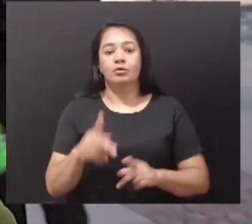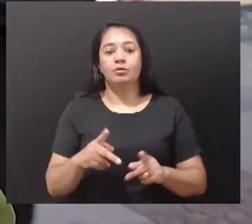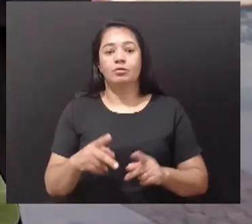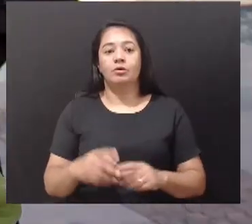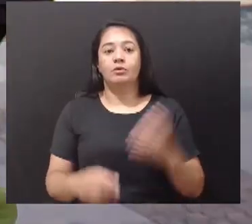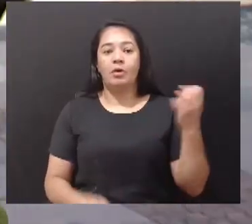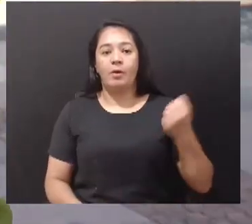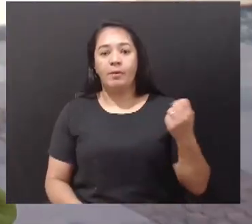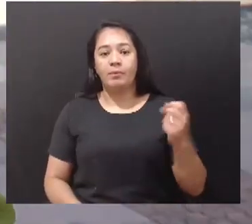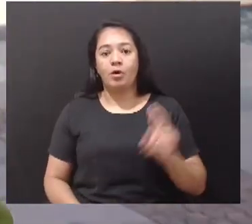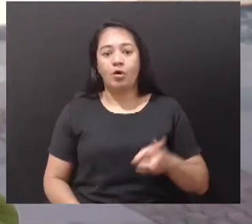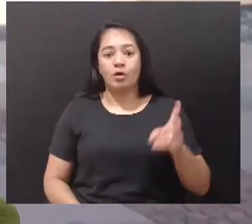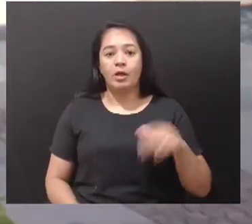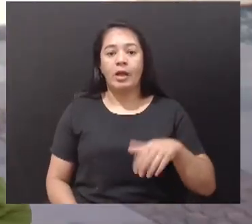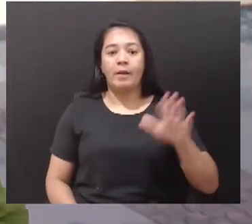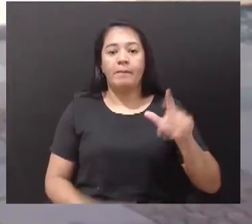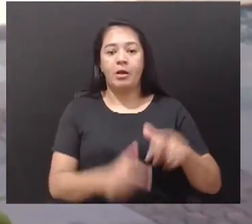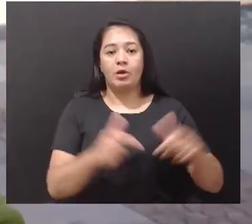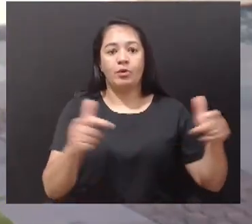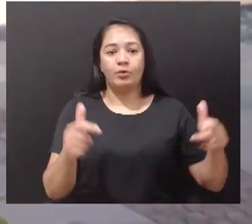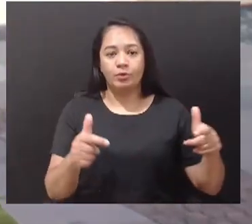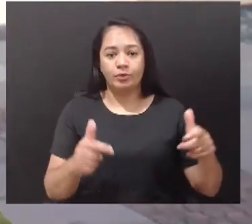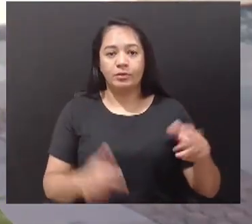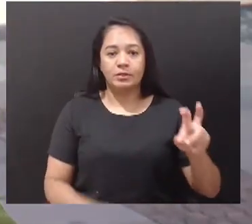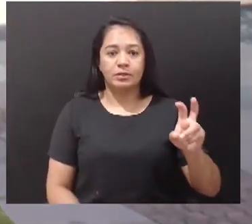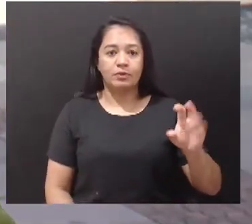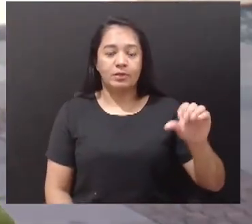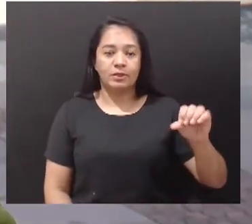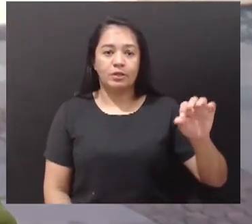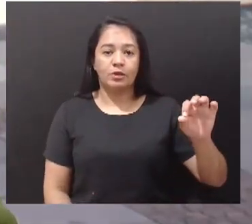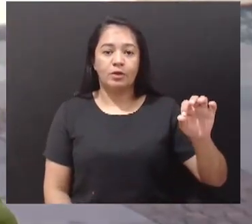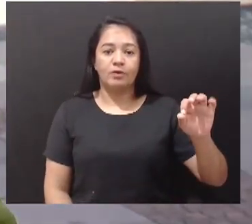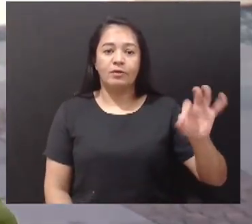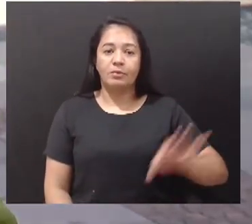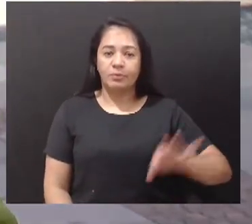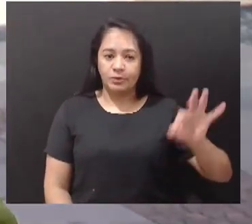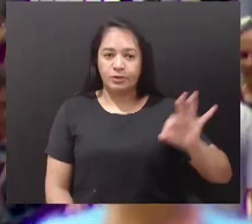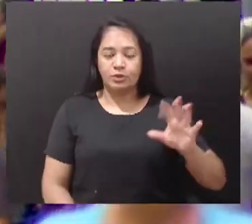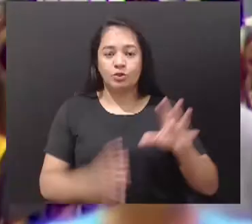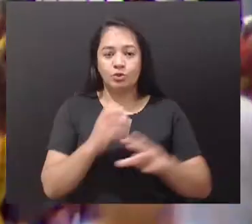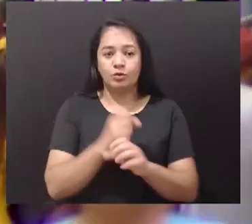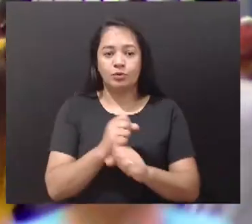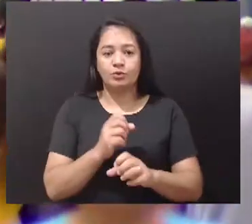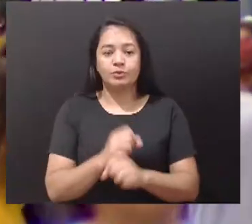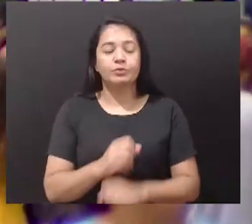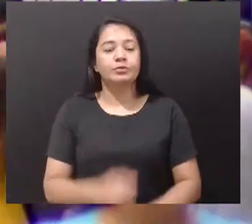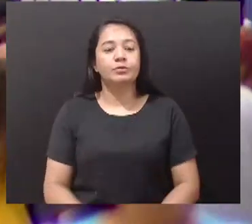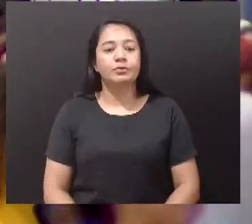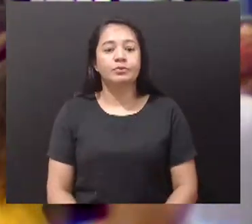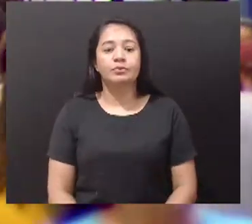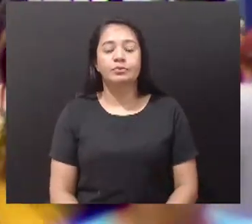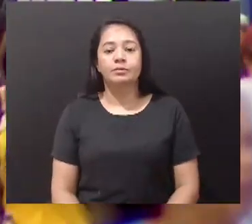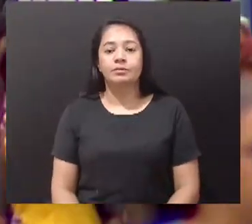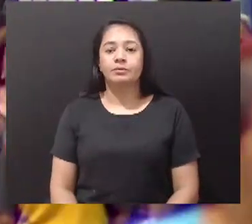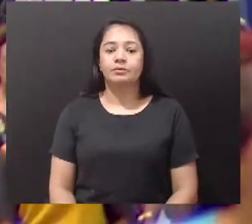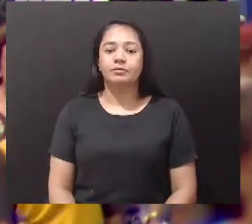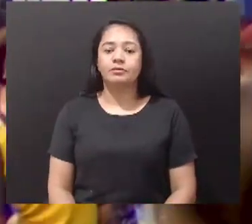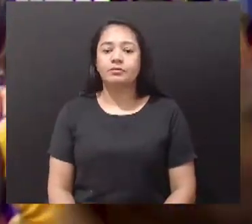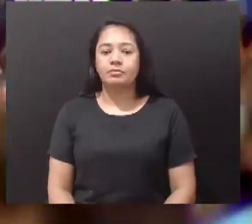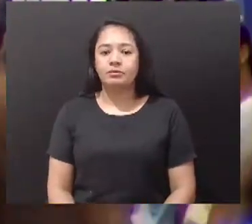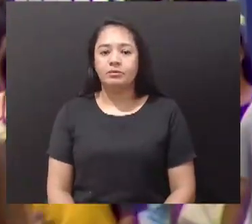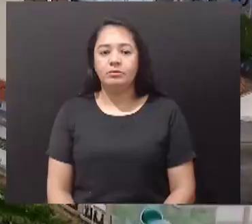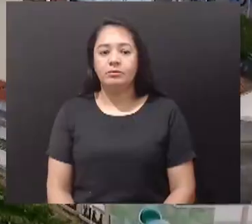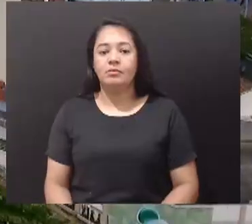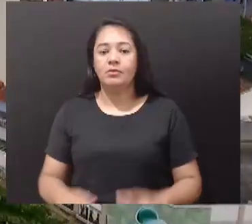sendo a maioria, com 59,5% do total de habitantes. Em contrapartida, as iniciativas